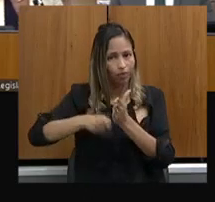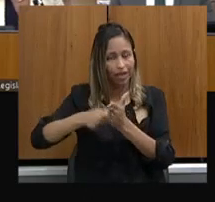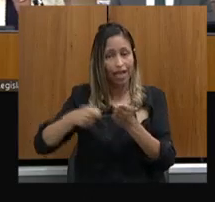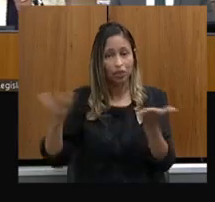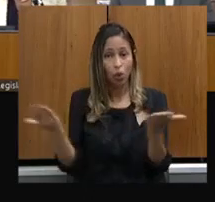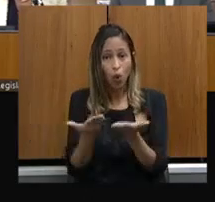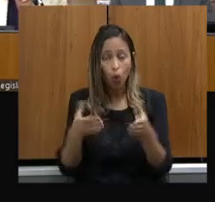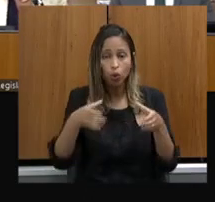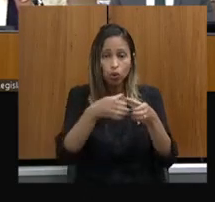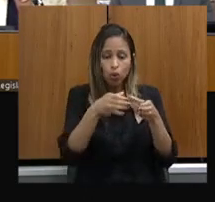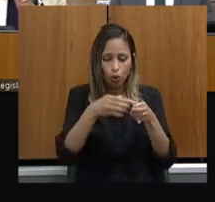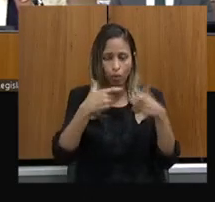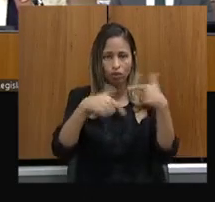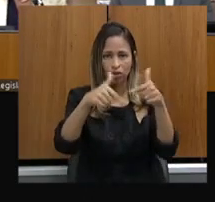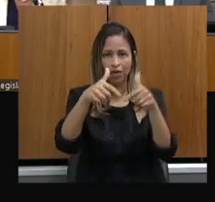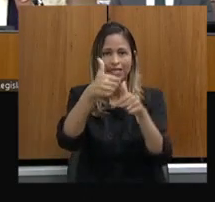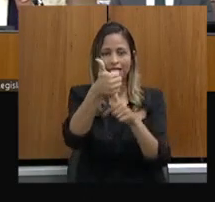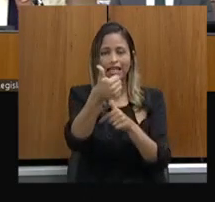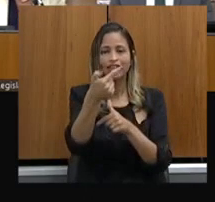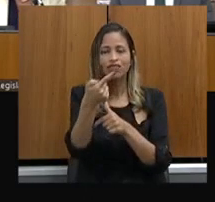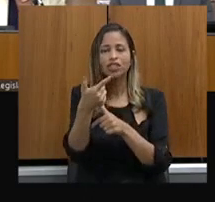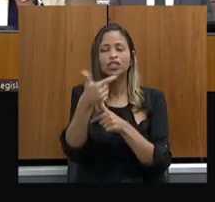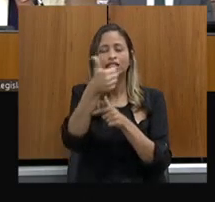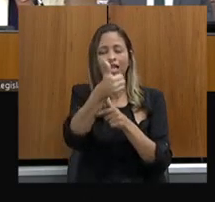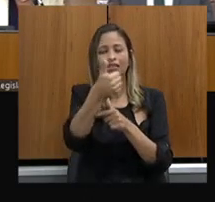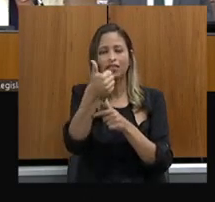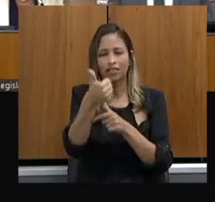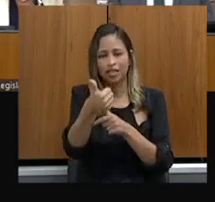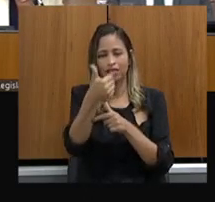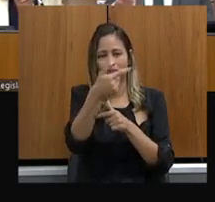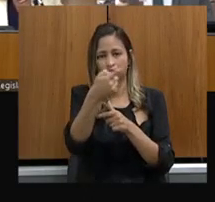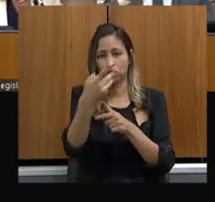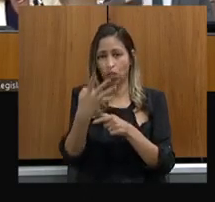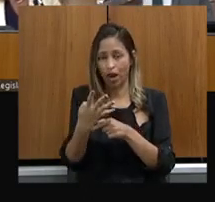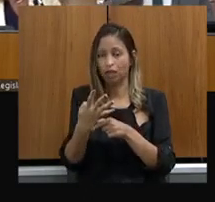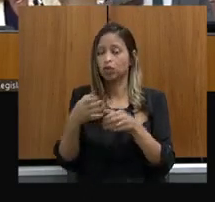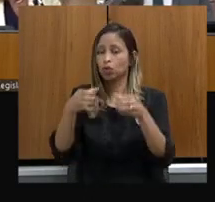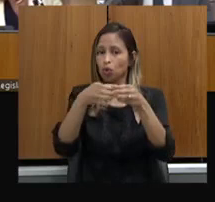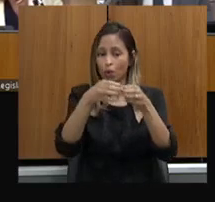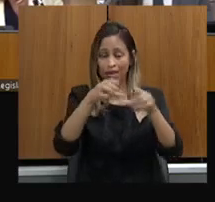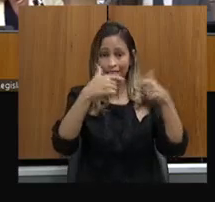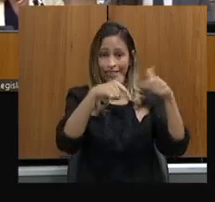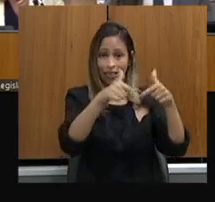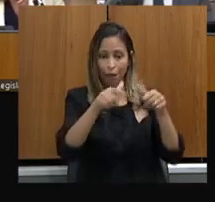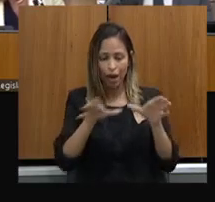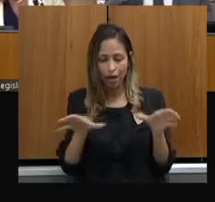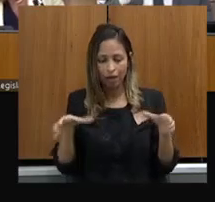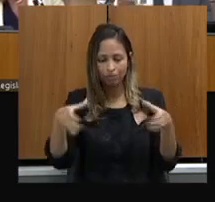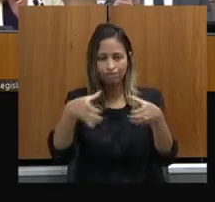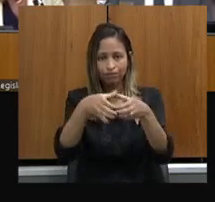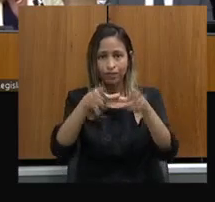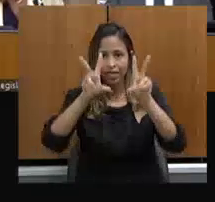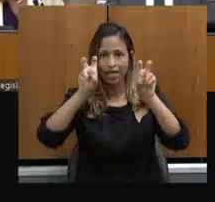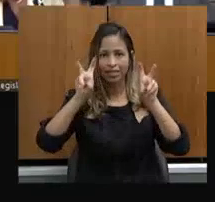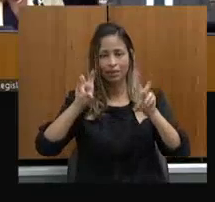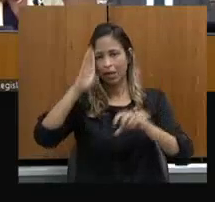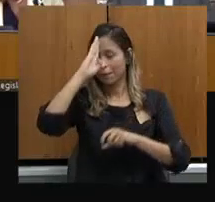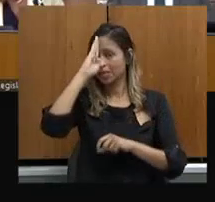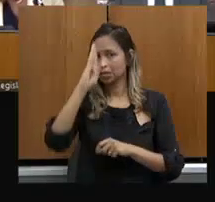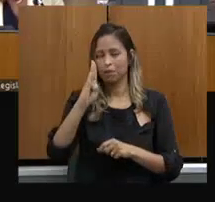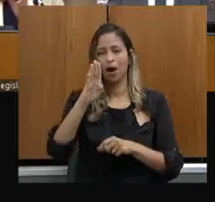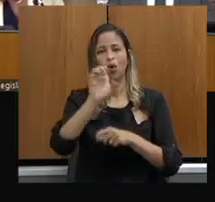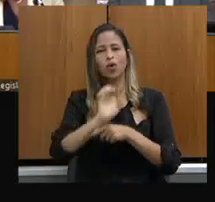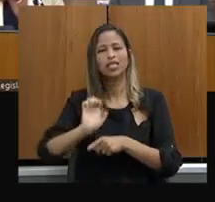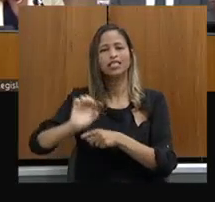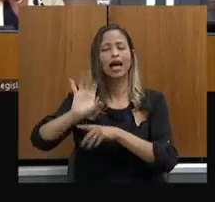hoje um grupo de trabalho com 124 integrantes todos os poderes estaduais trabalhando em torno desse tema que é fundamental os